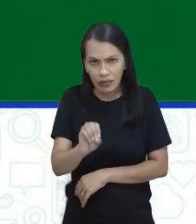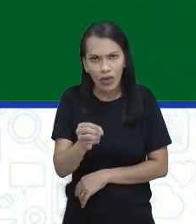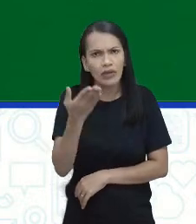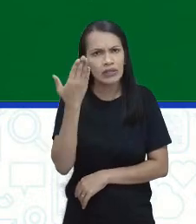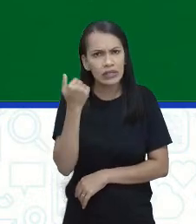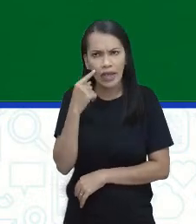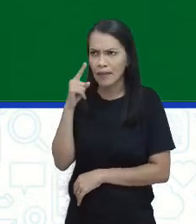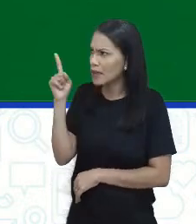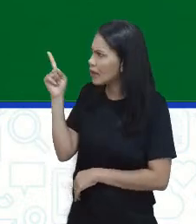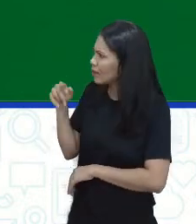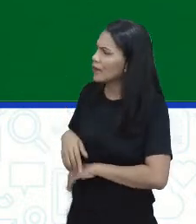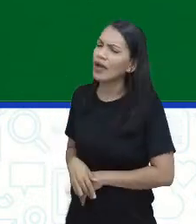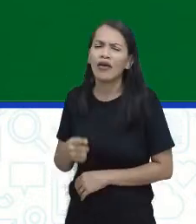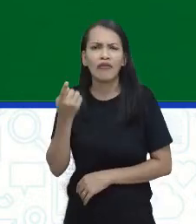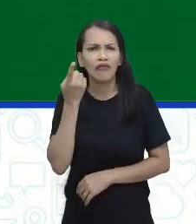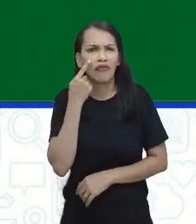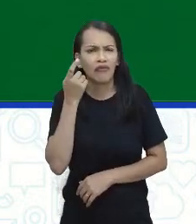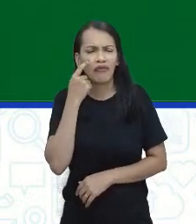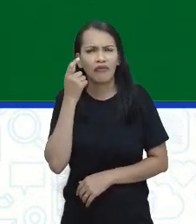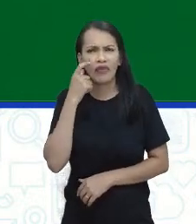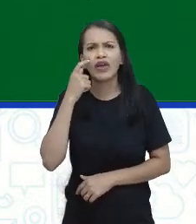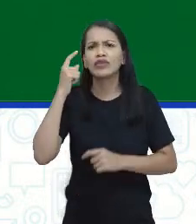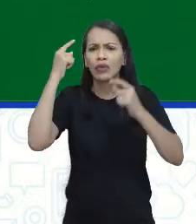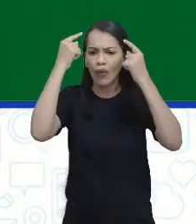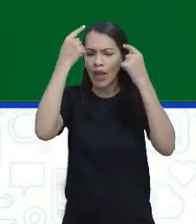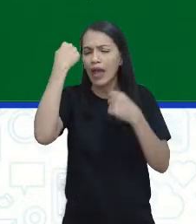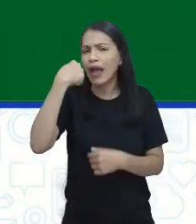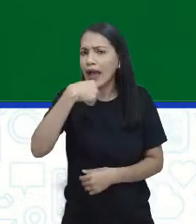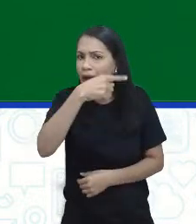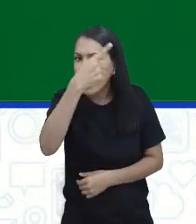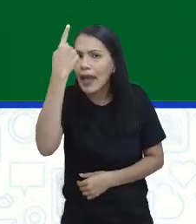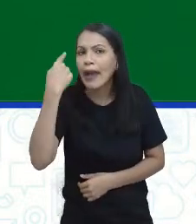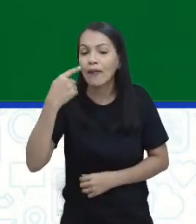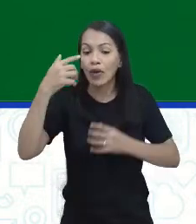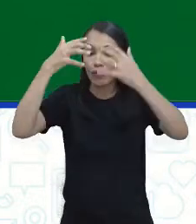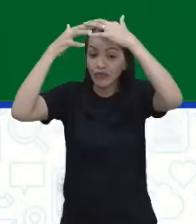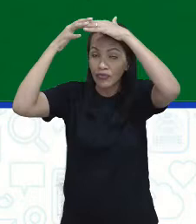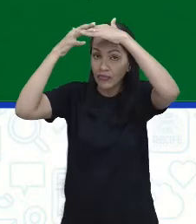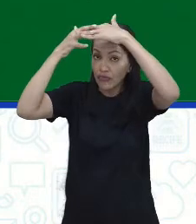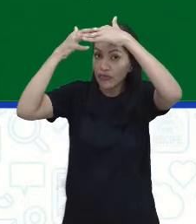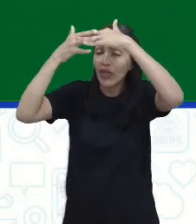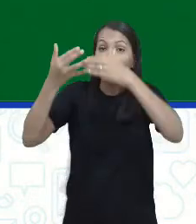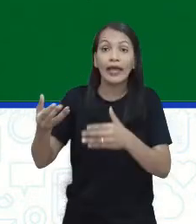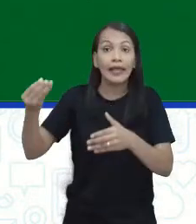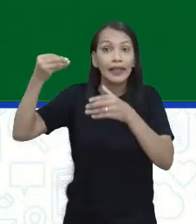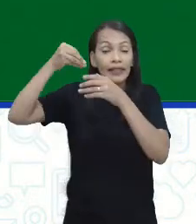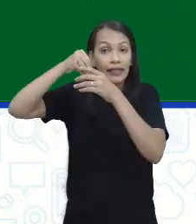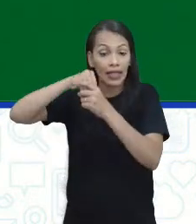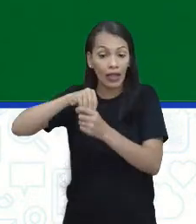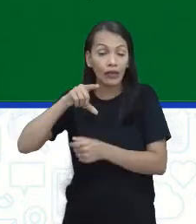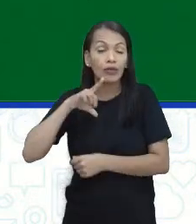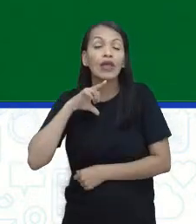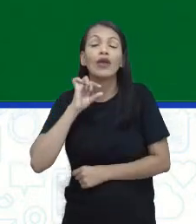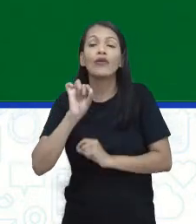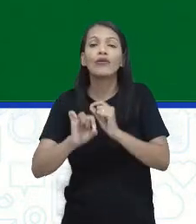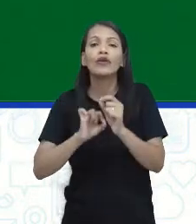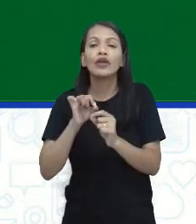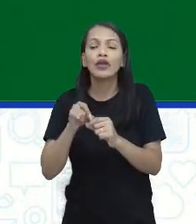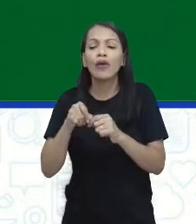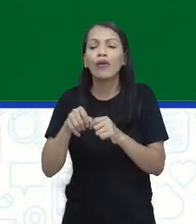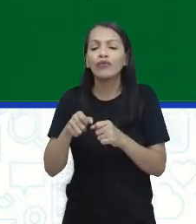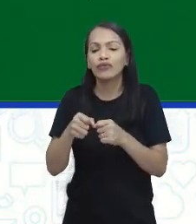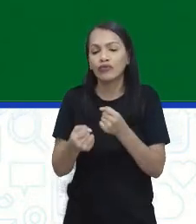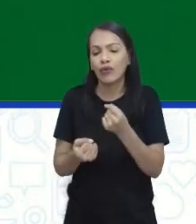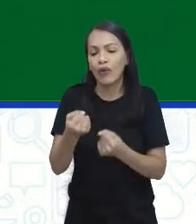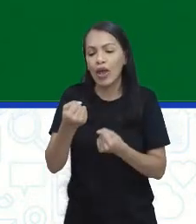Estamos vendo uma cabeça, tem o cérebro da pessoa e dentro, né, nesse cérebro tem desenhado o quê? Um carrinho